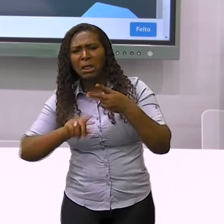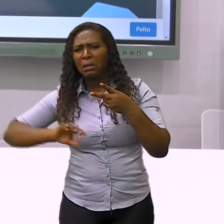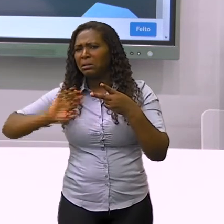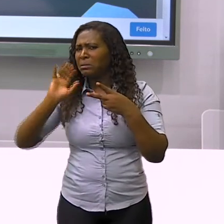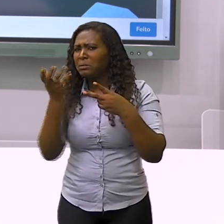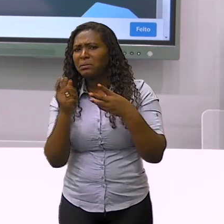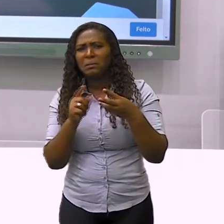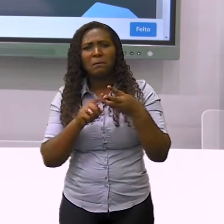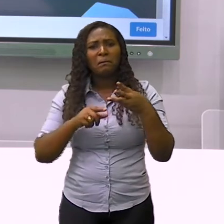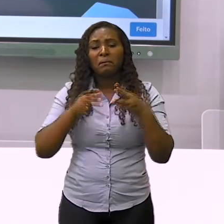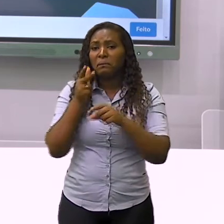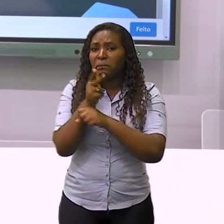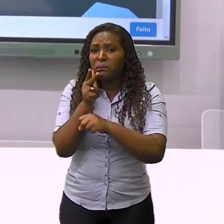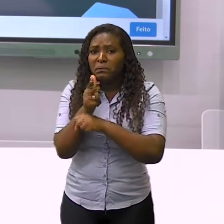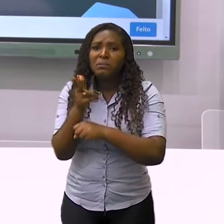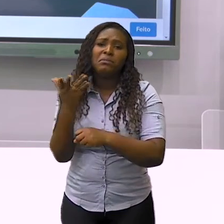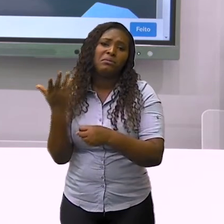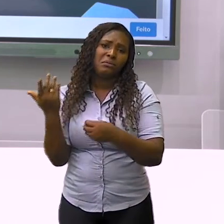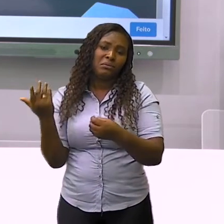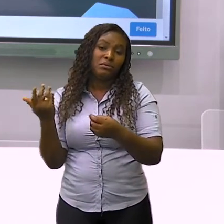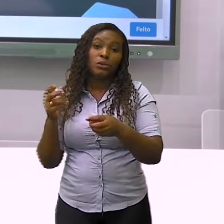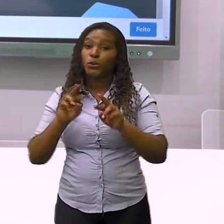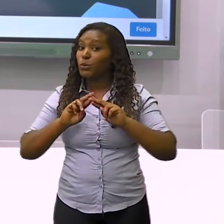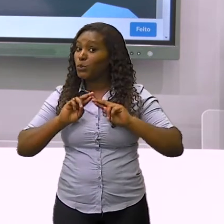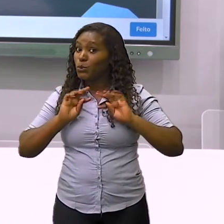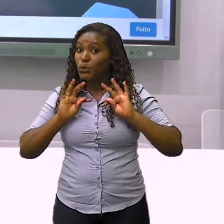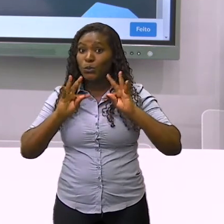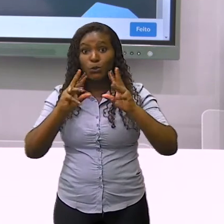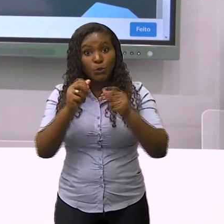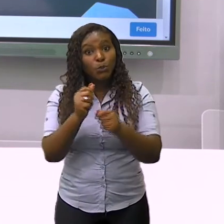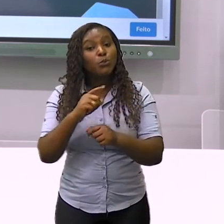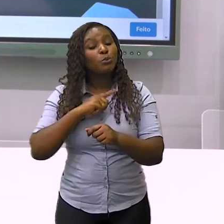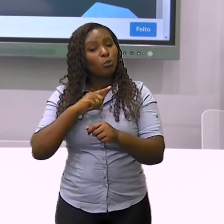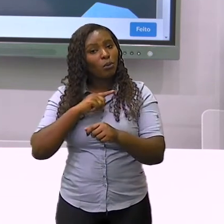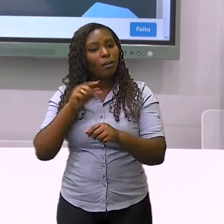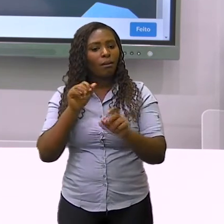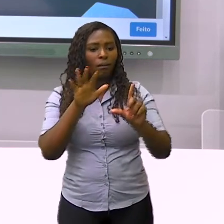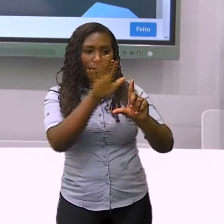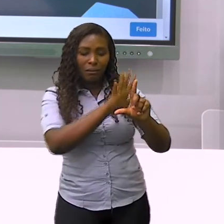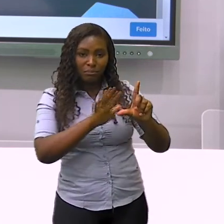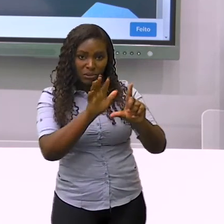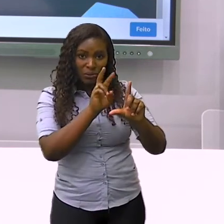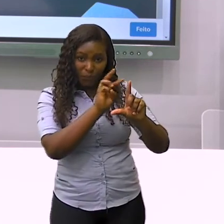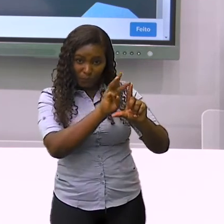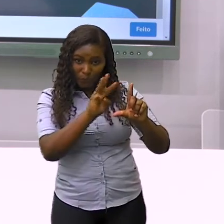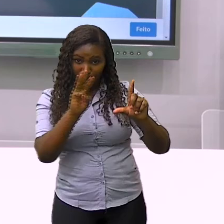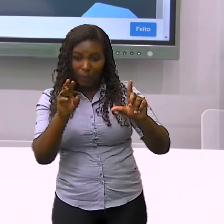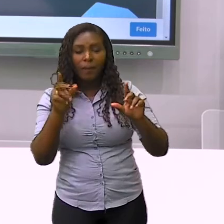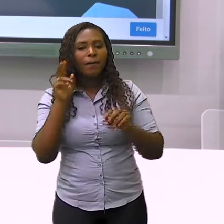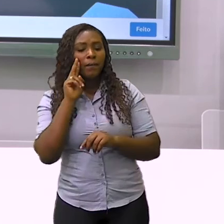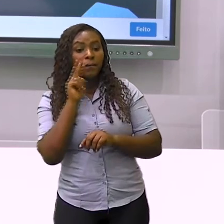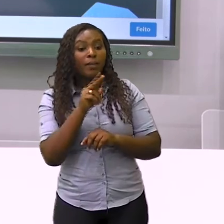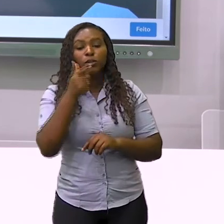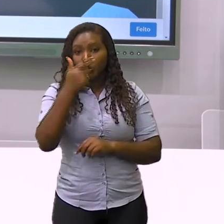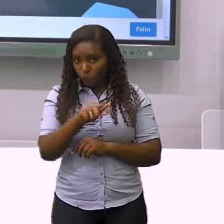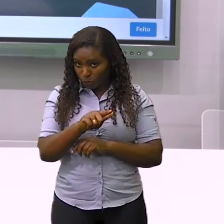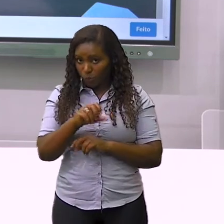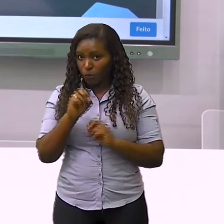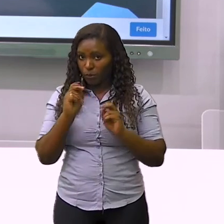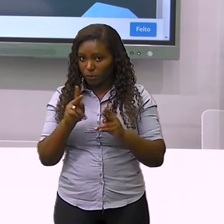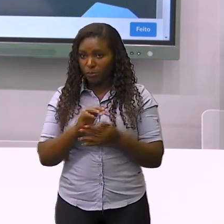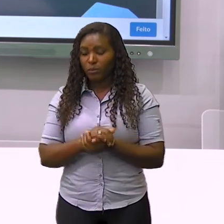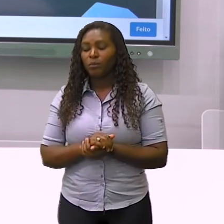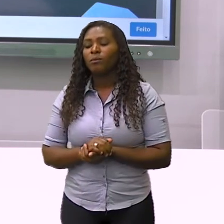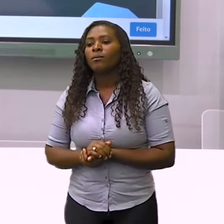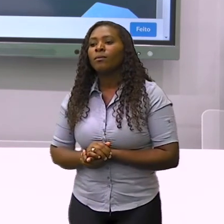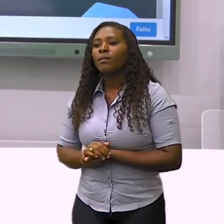x1 é igual a x2. Então, nós temos aqui essa